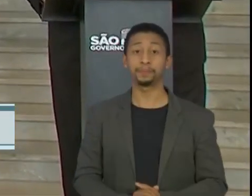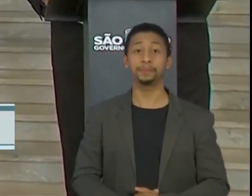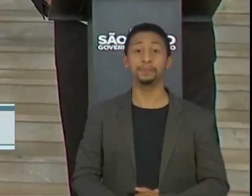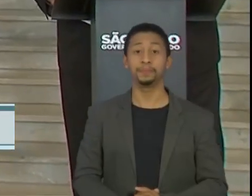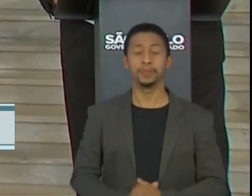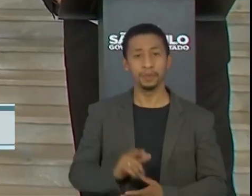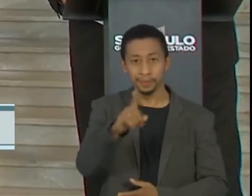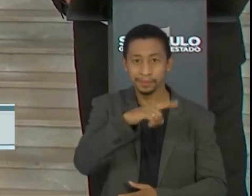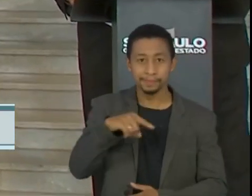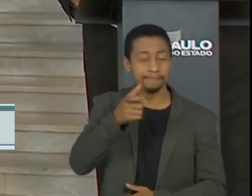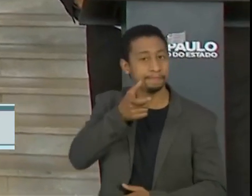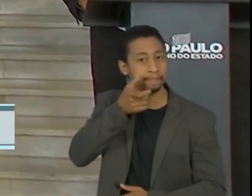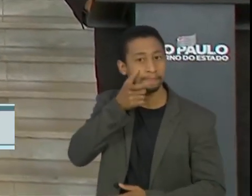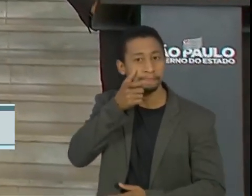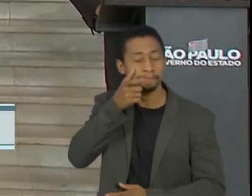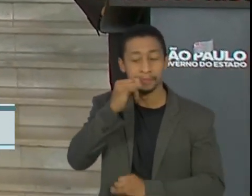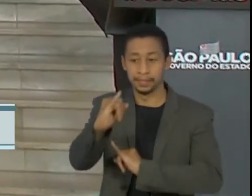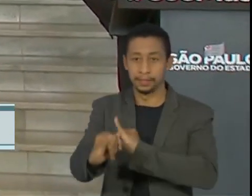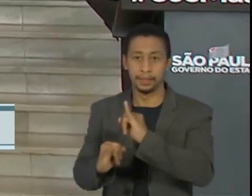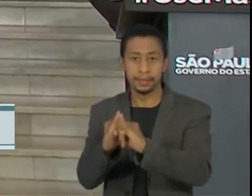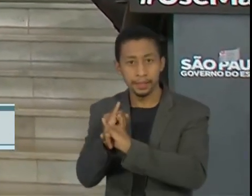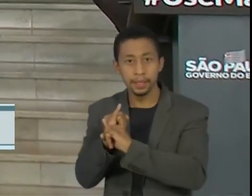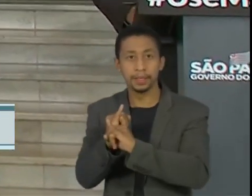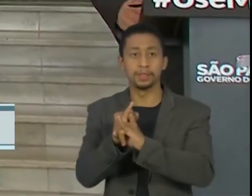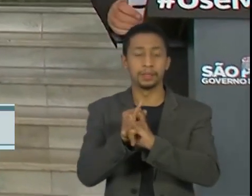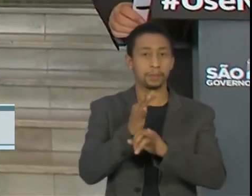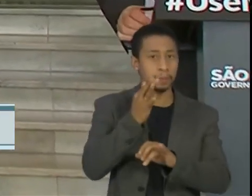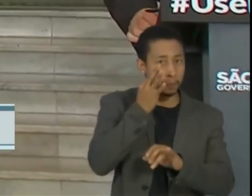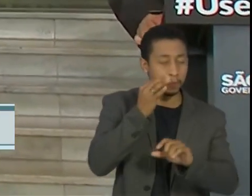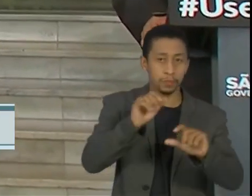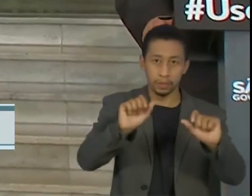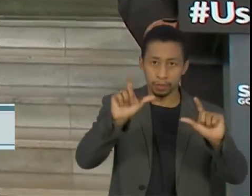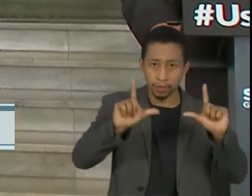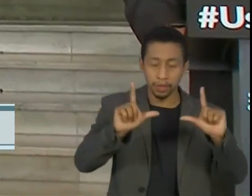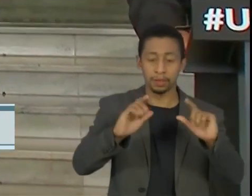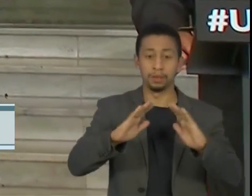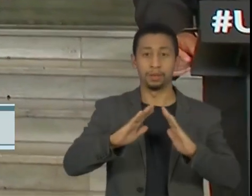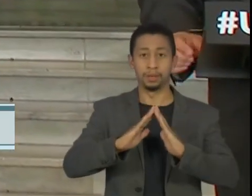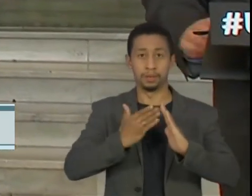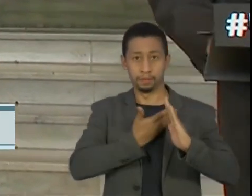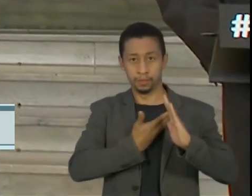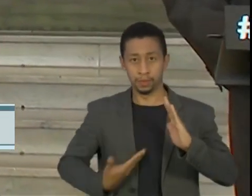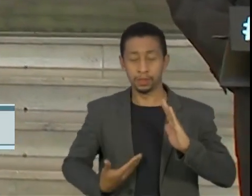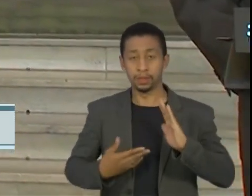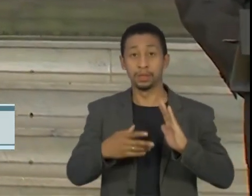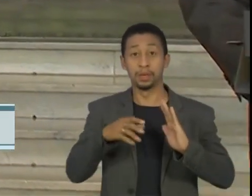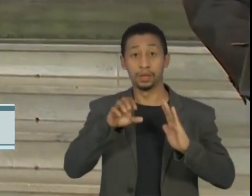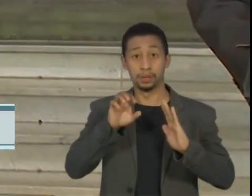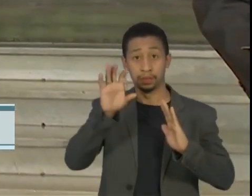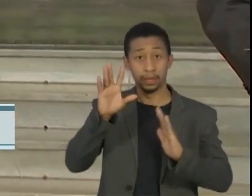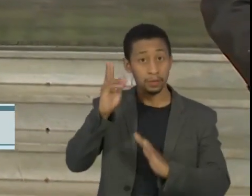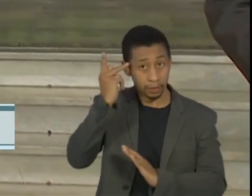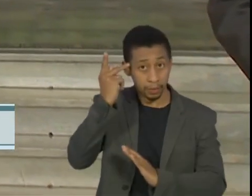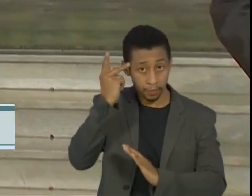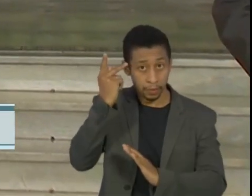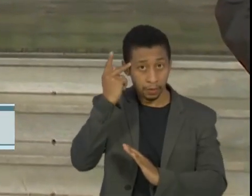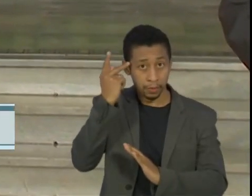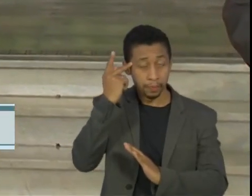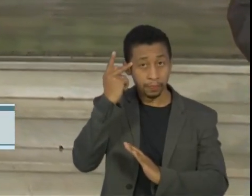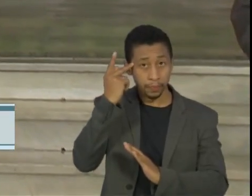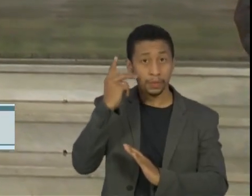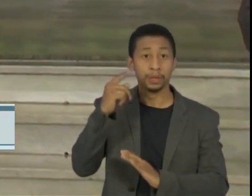virtualmente participando dessa coletiva de imprensa aqui no Palácio dos Bandeirantes, em São Paulo. Essa é a